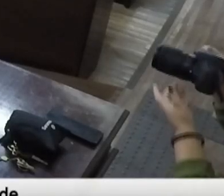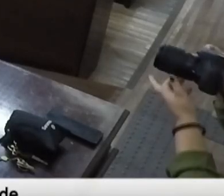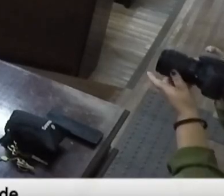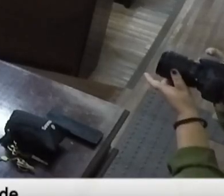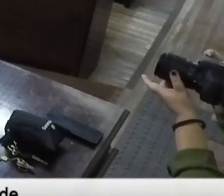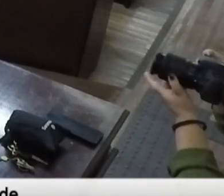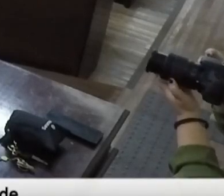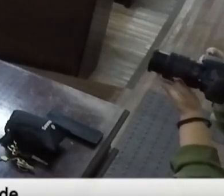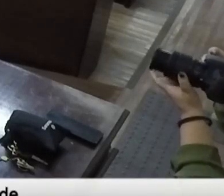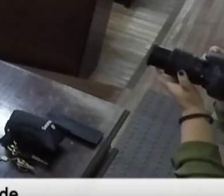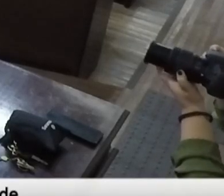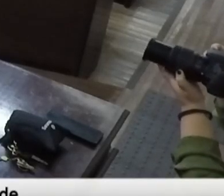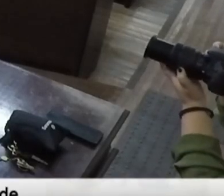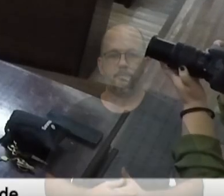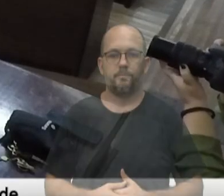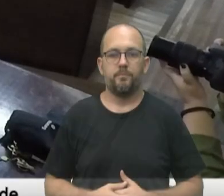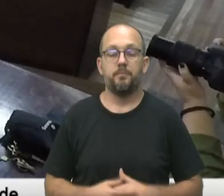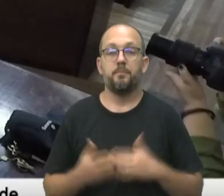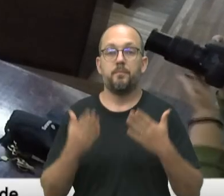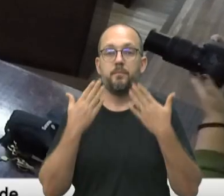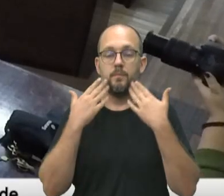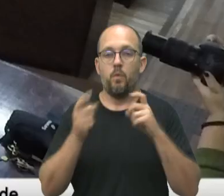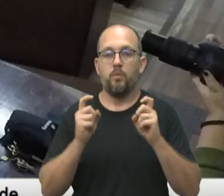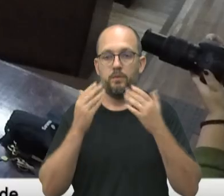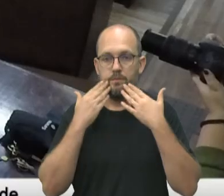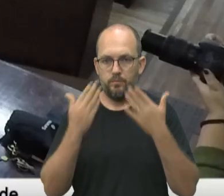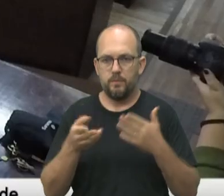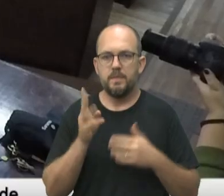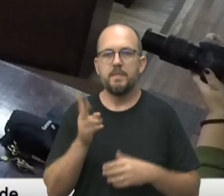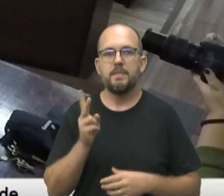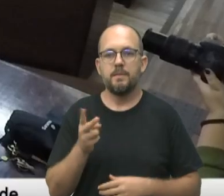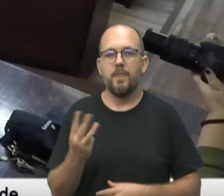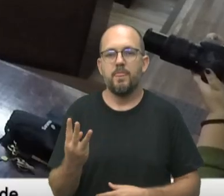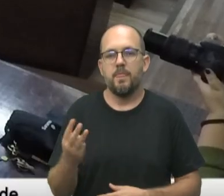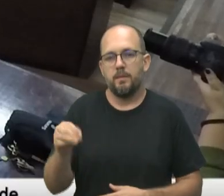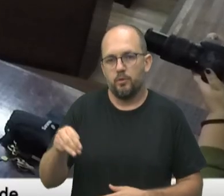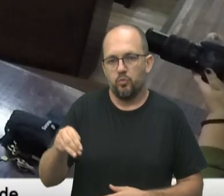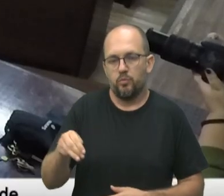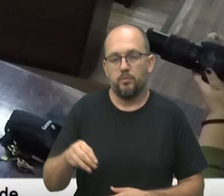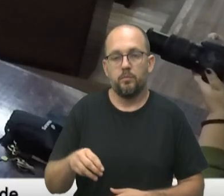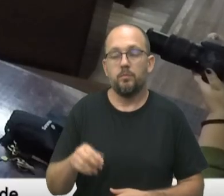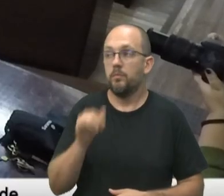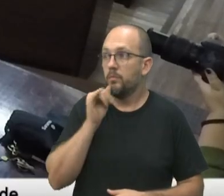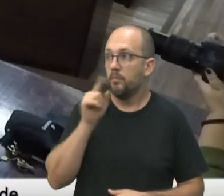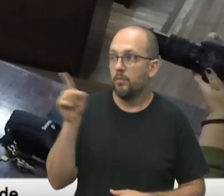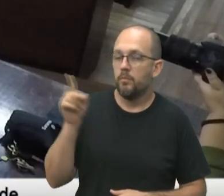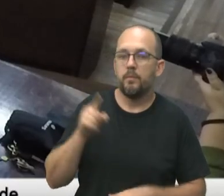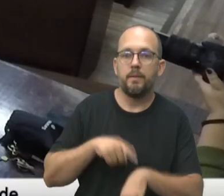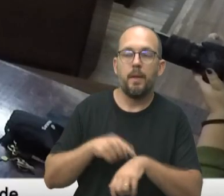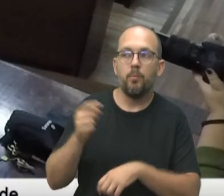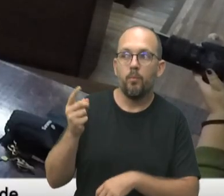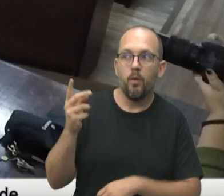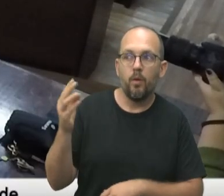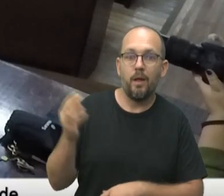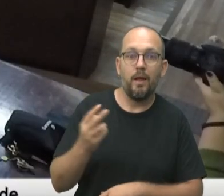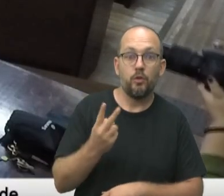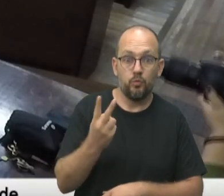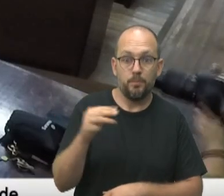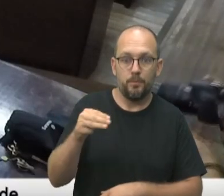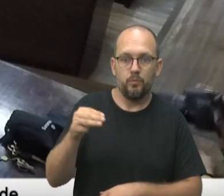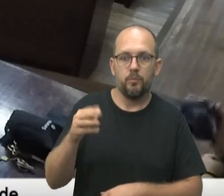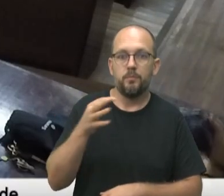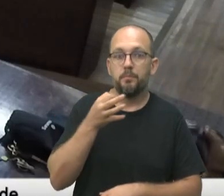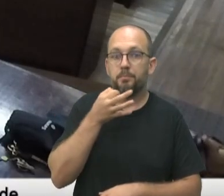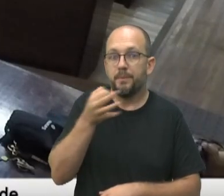Na audiência pública, nós estabelecemos a palavra em 3 minutos. Quando der 2 minutos, soa um pequeno sinal. Quando der